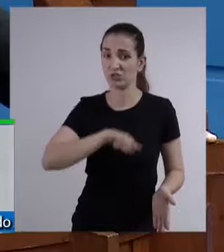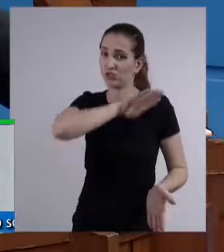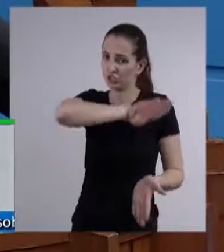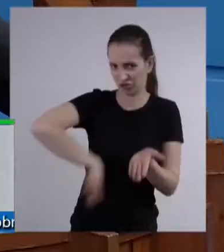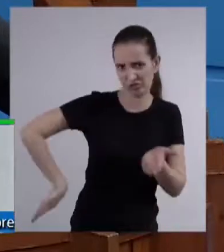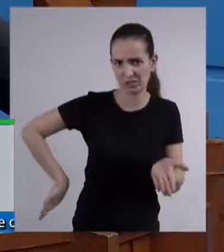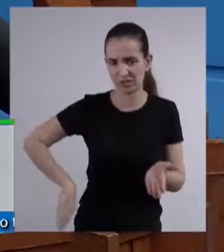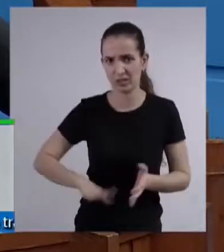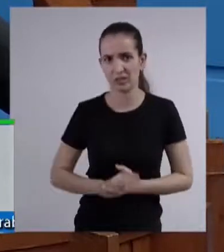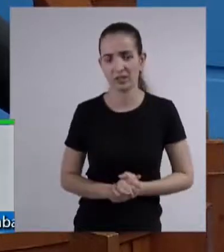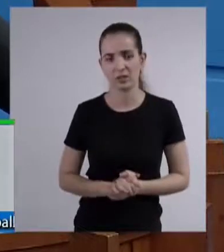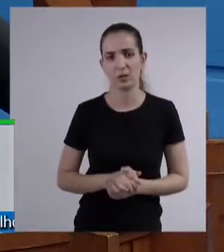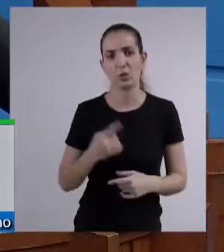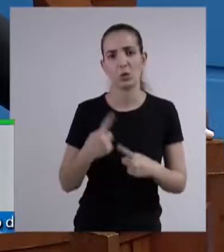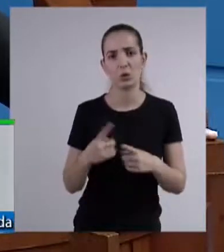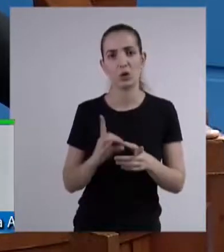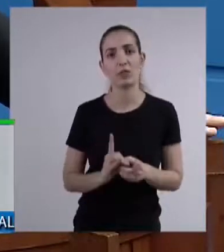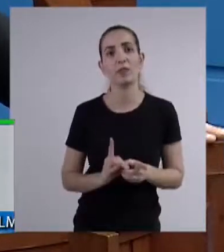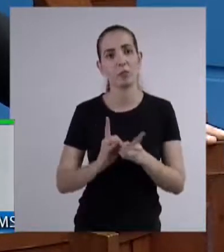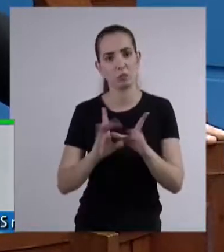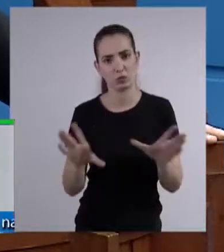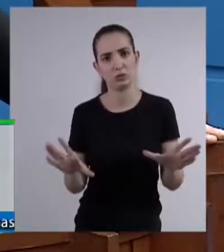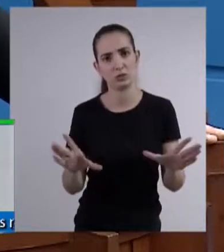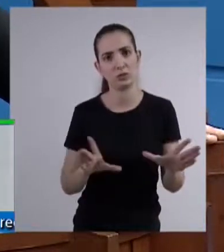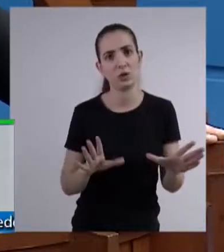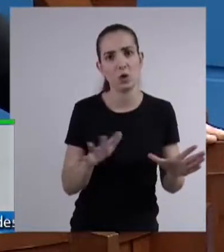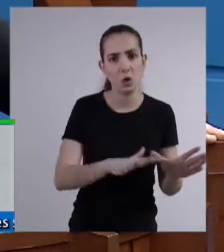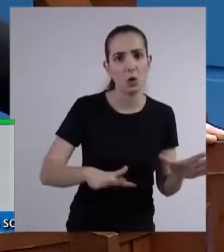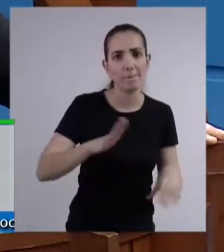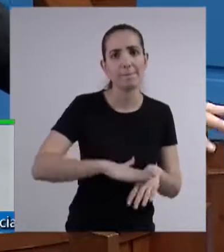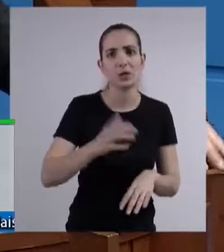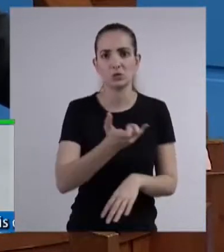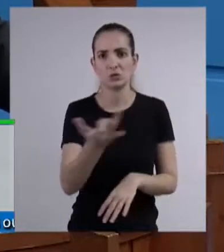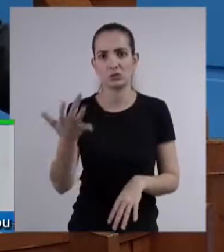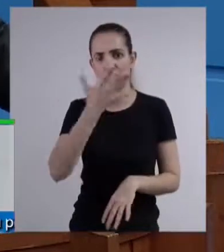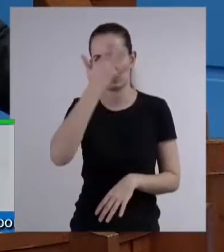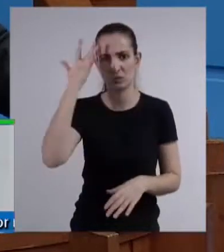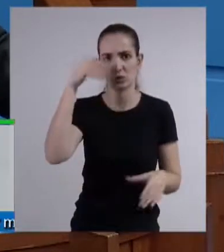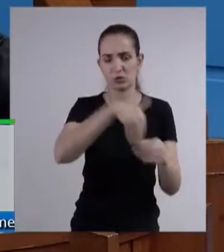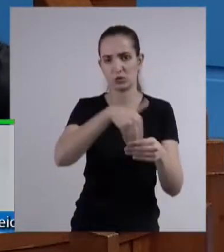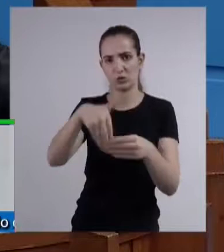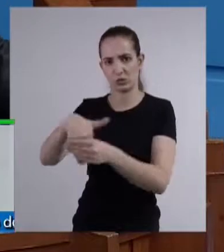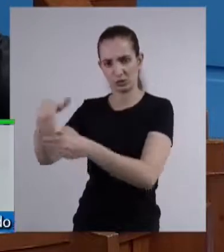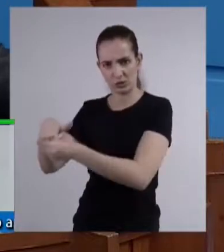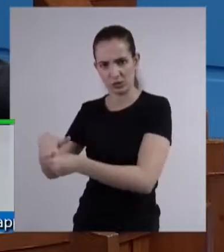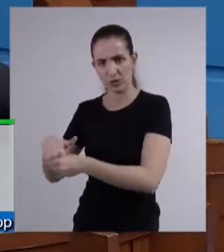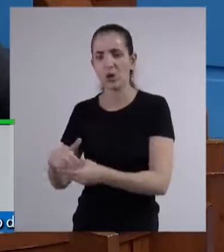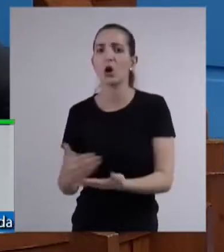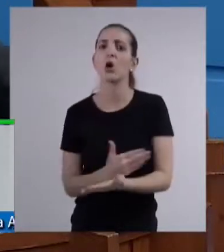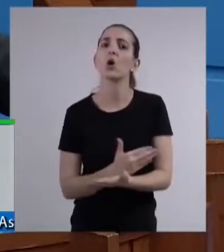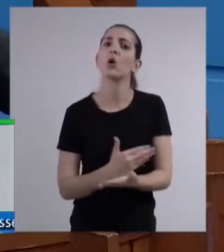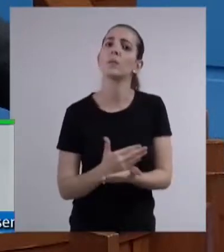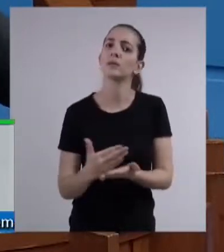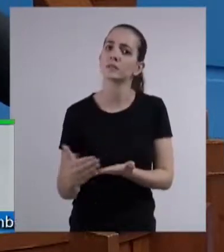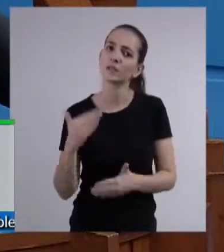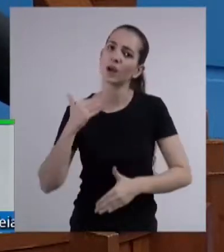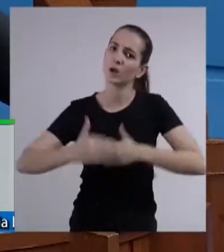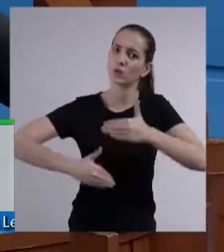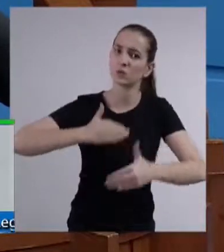eleita democraticamente pelo povo, começaram um processo de